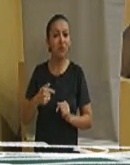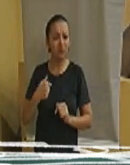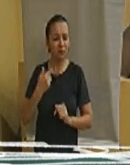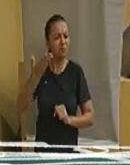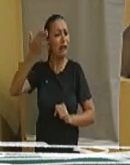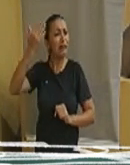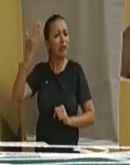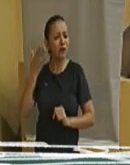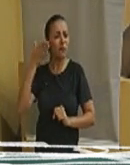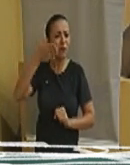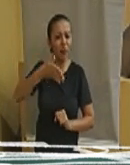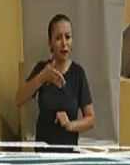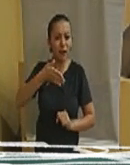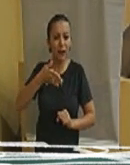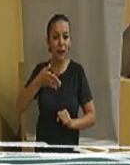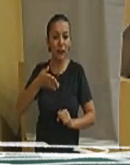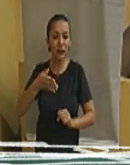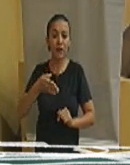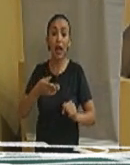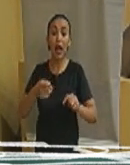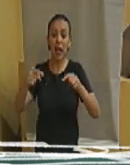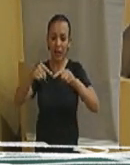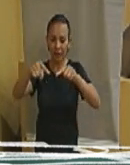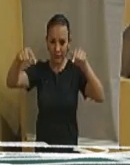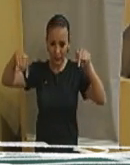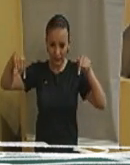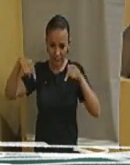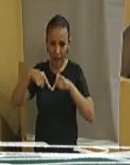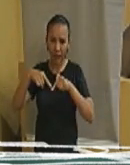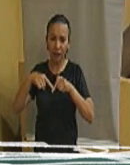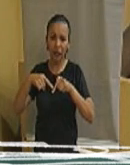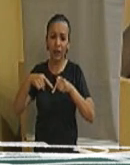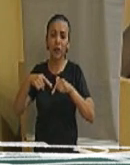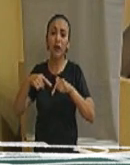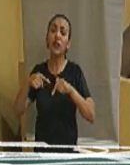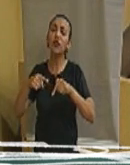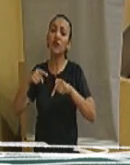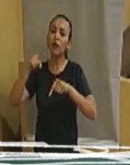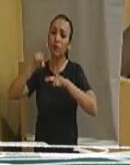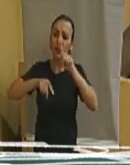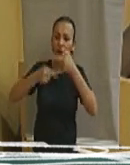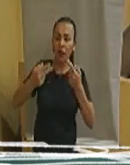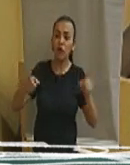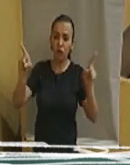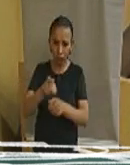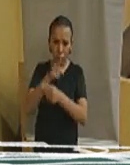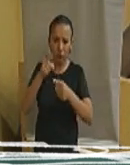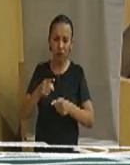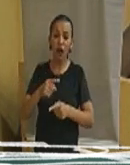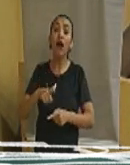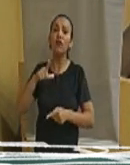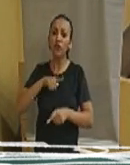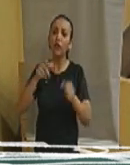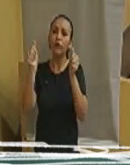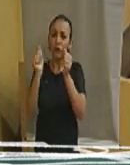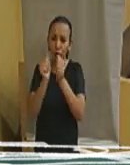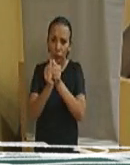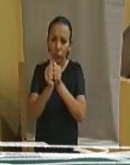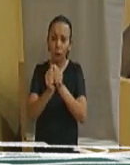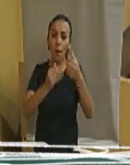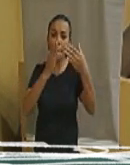e que na sala de instrumentos havia uma biblioteca. Estudei várias vezes nessa